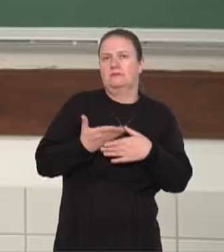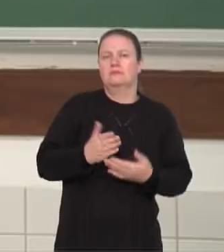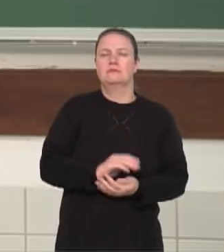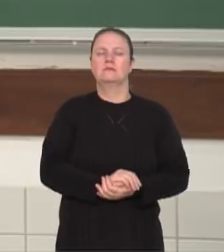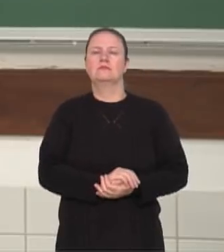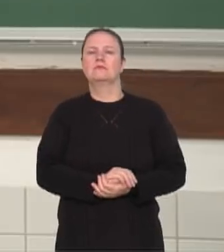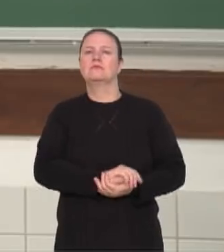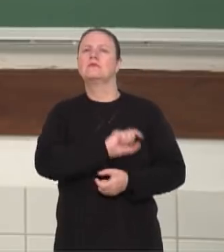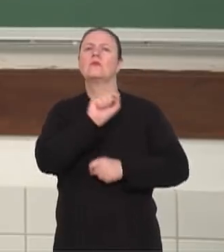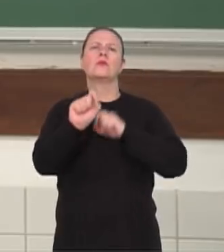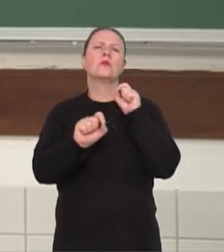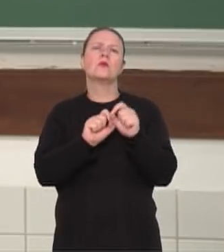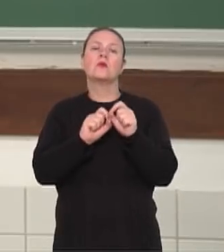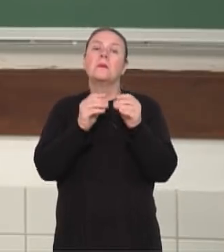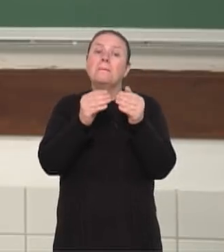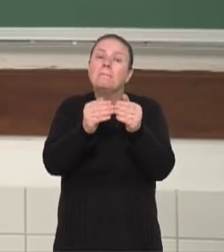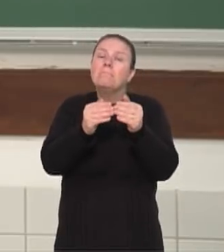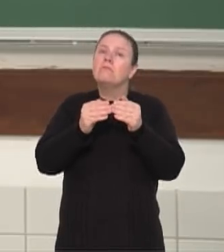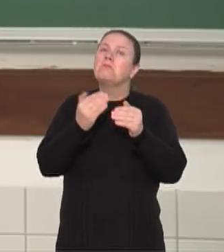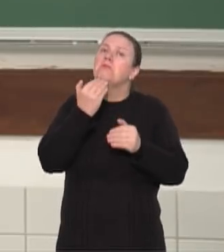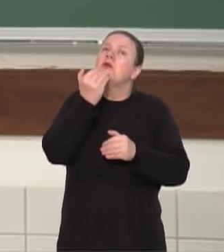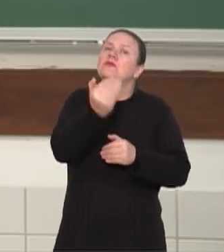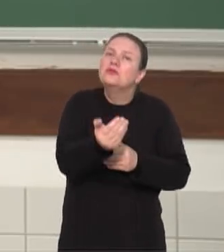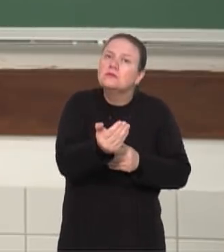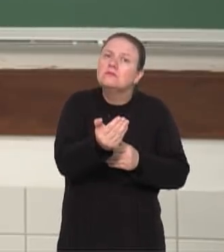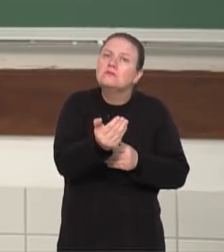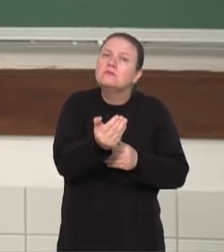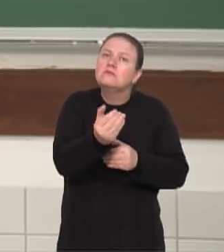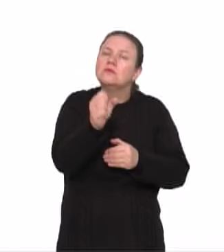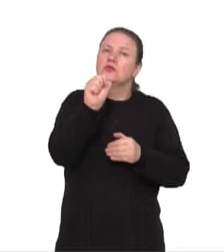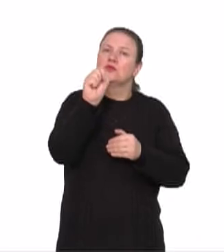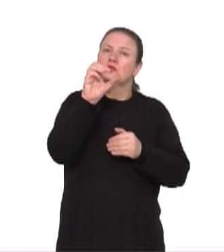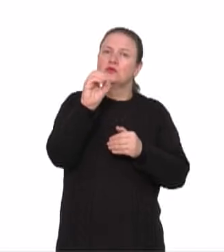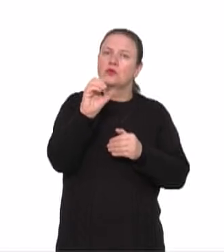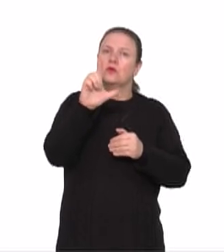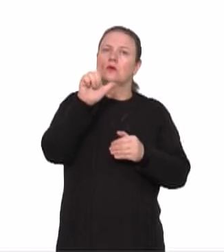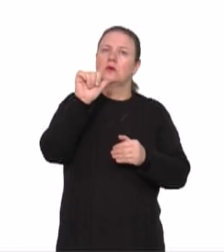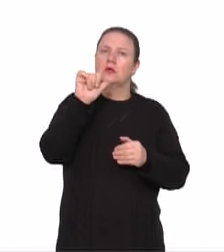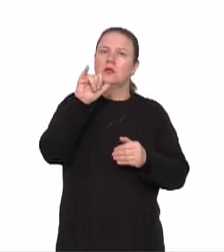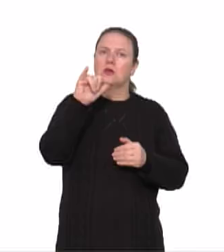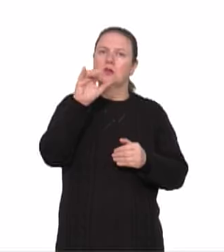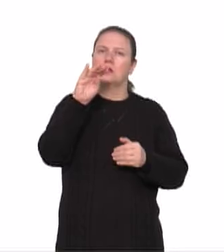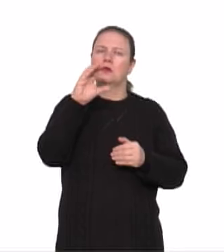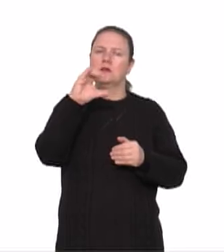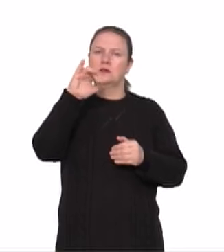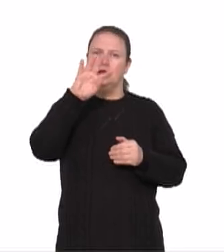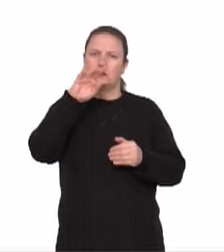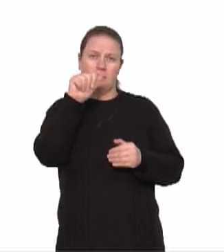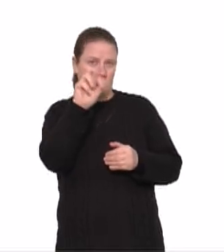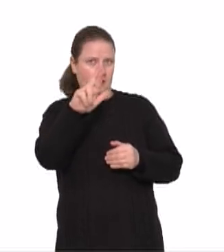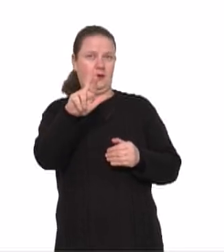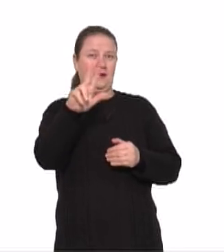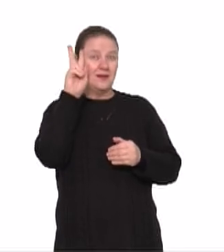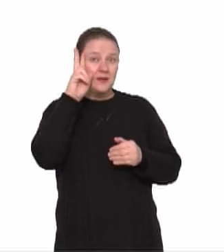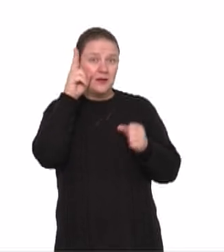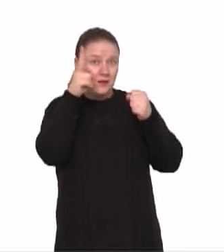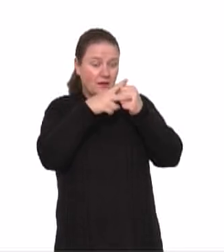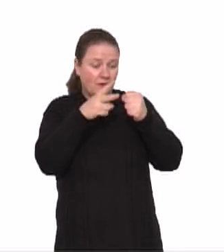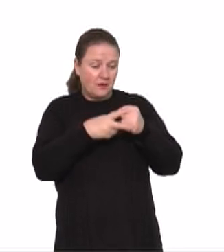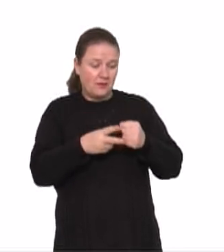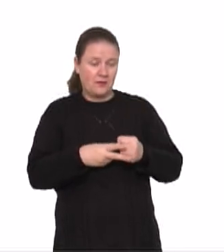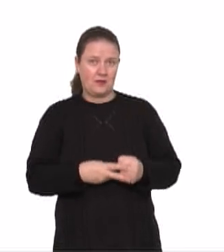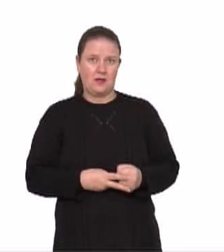Que ação foi essa? Solicitar. Ele solicitou. Solicitar é verbo, eu sei porque dá para conjugar. Lembram?